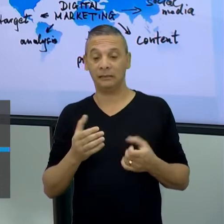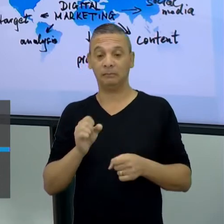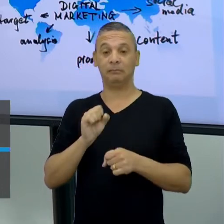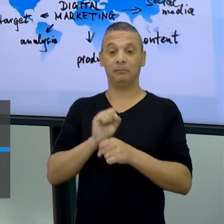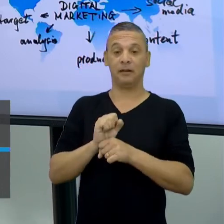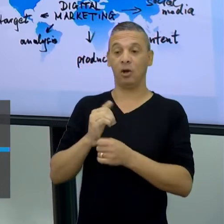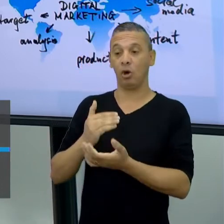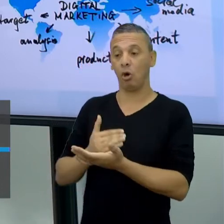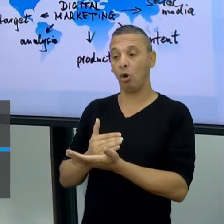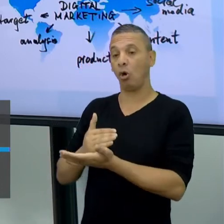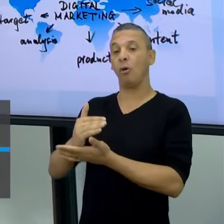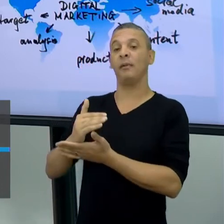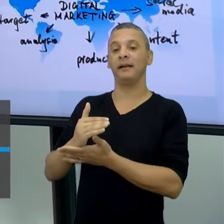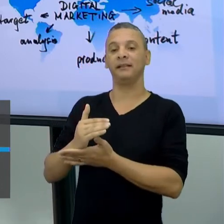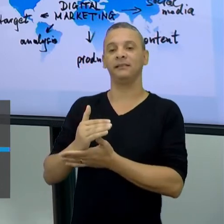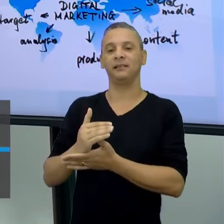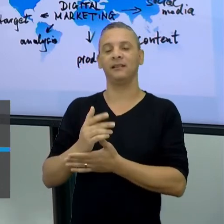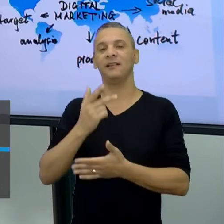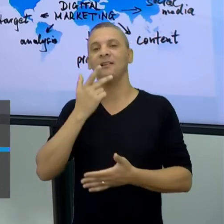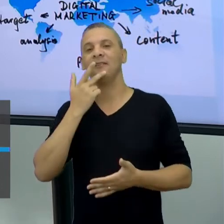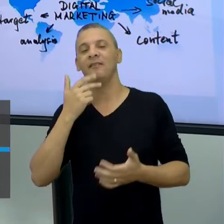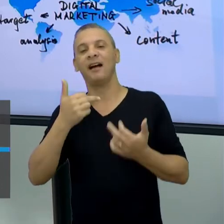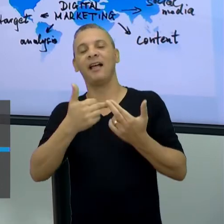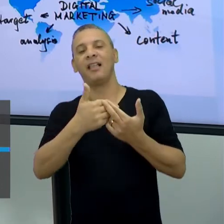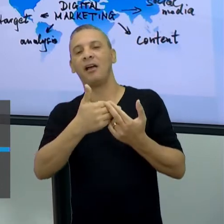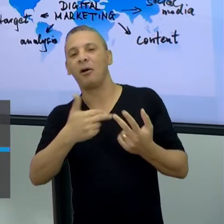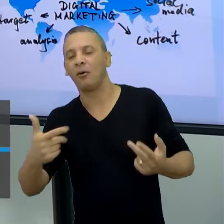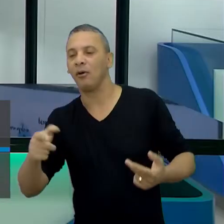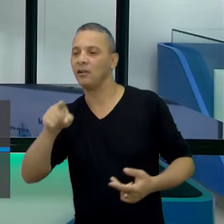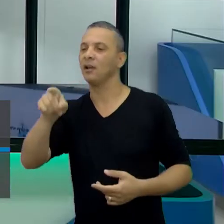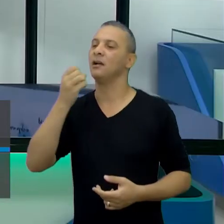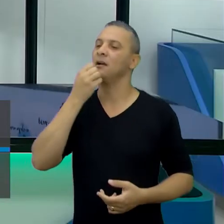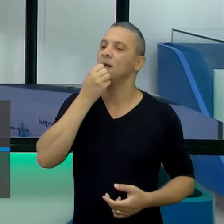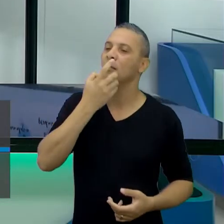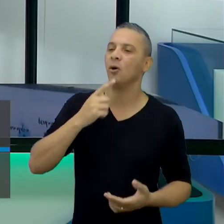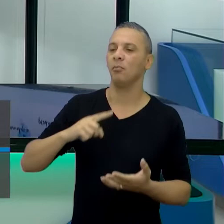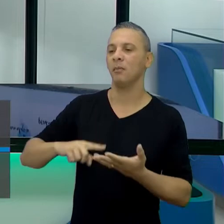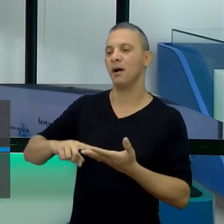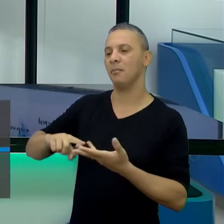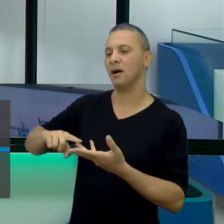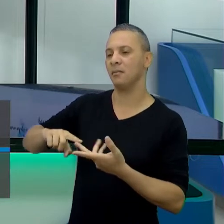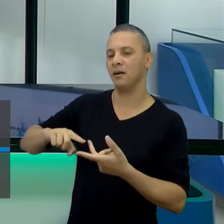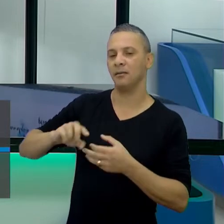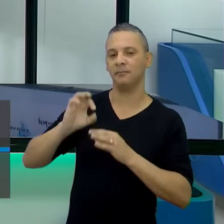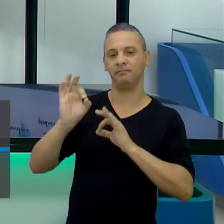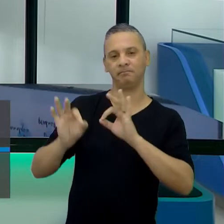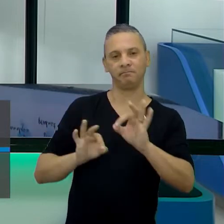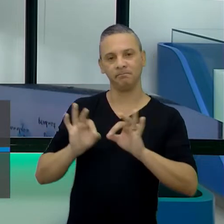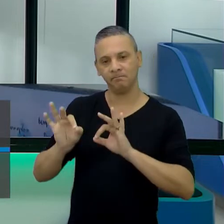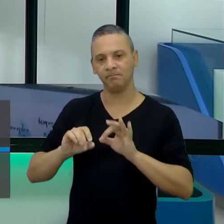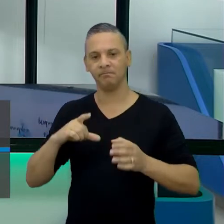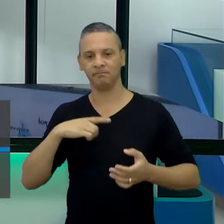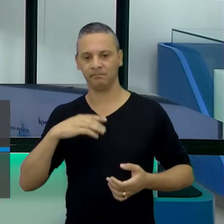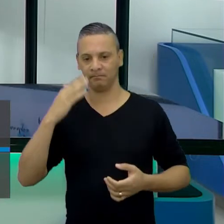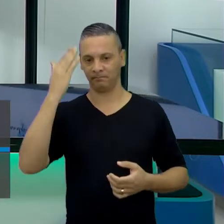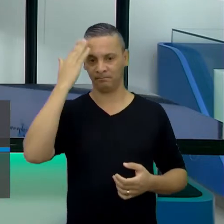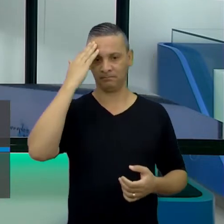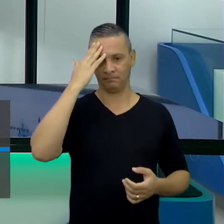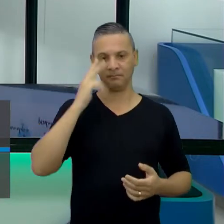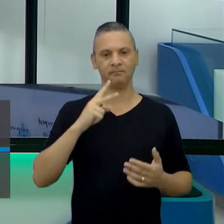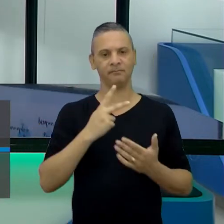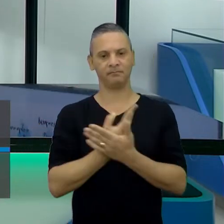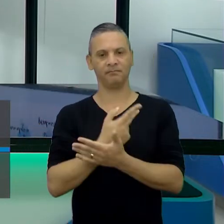eles começam a falar muito bem de alguma coisa que... Tá, de tal passo que deu certo. Isso. Nossa, isso